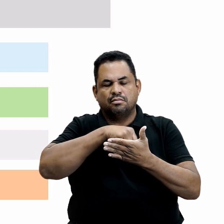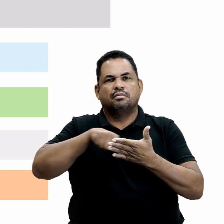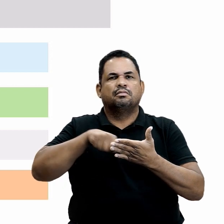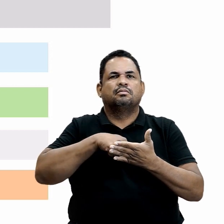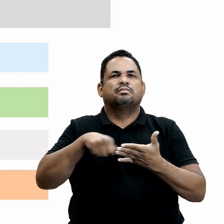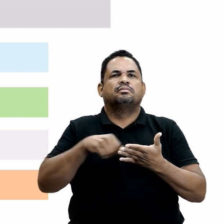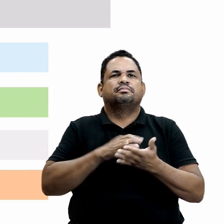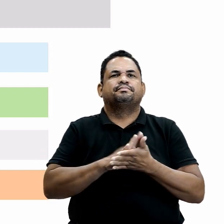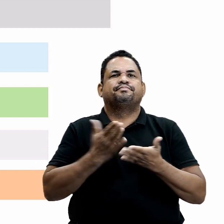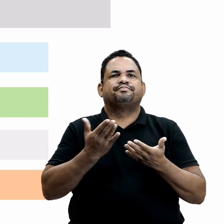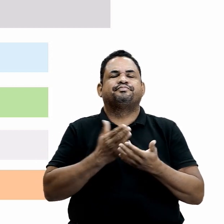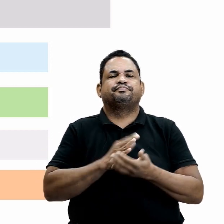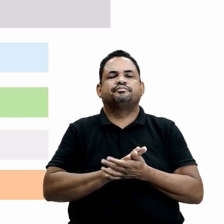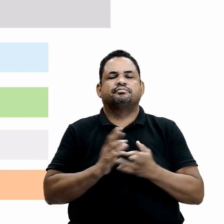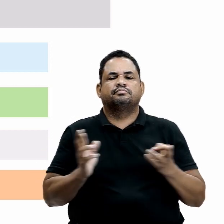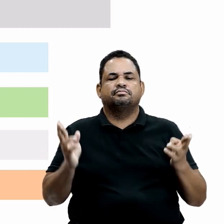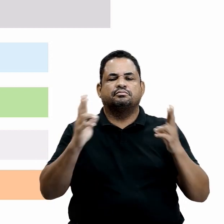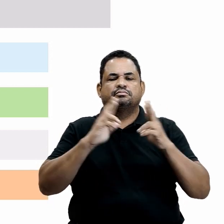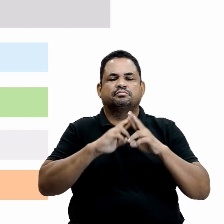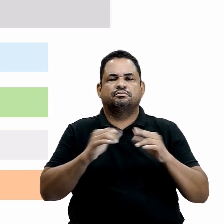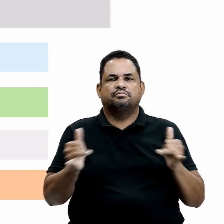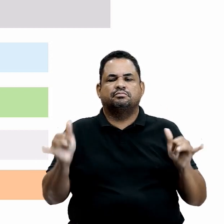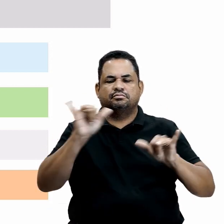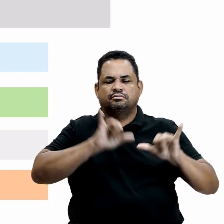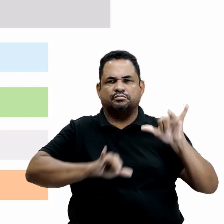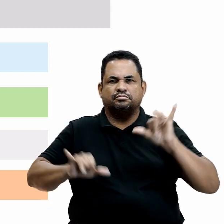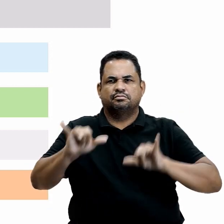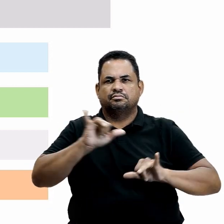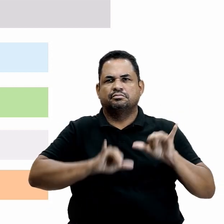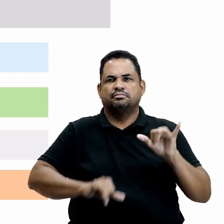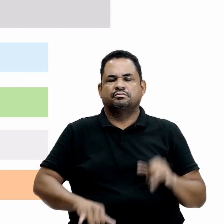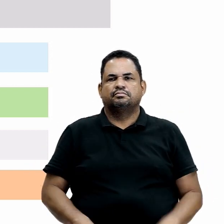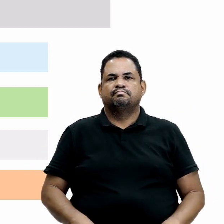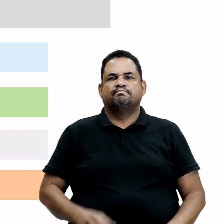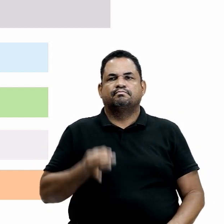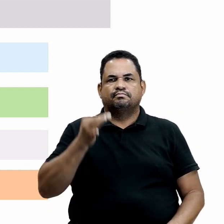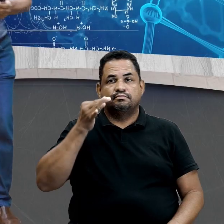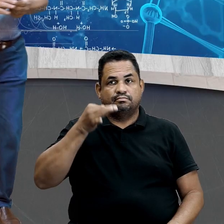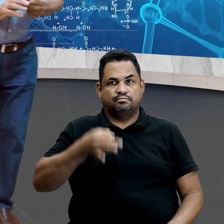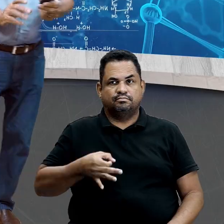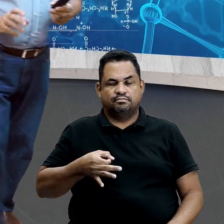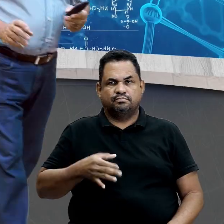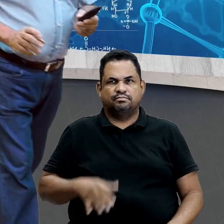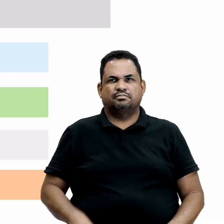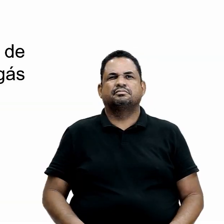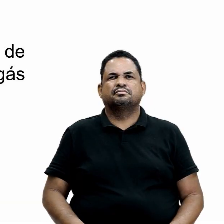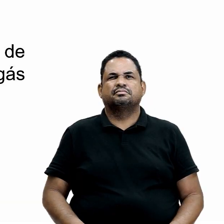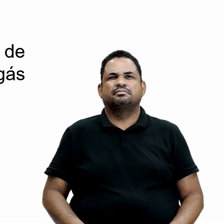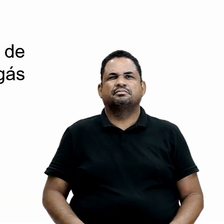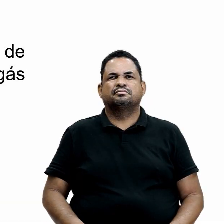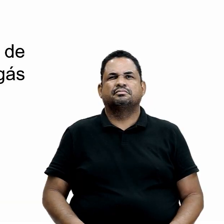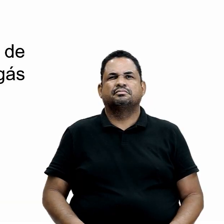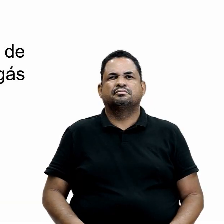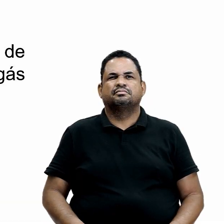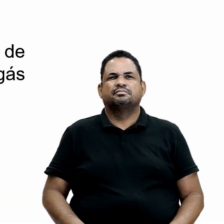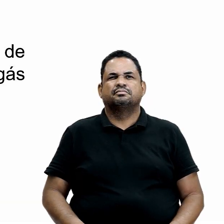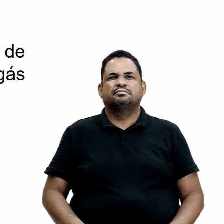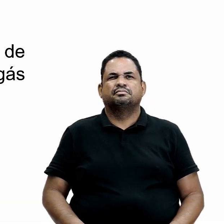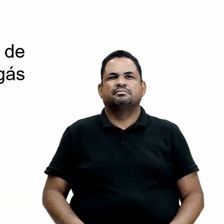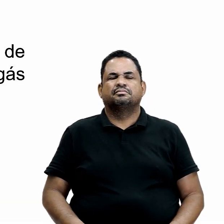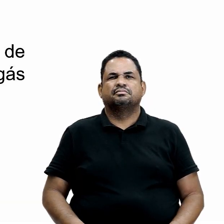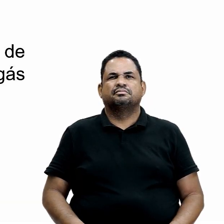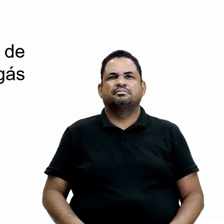as reações químicas, tá certo? No entanto,